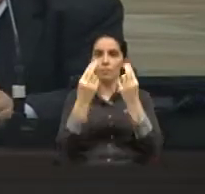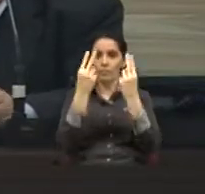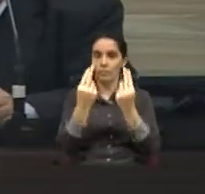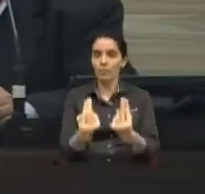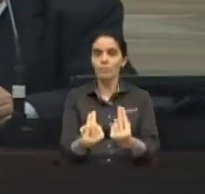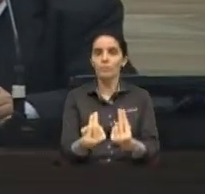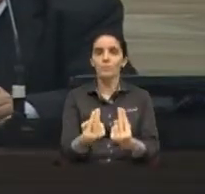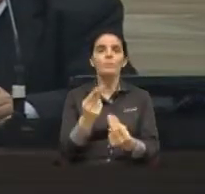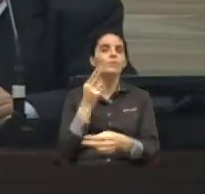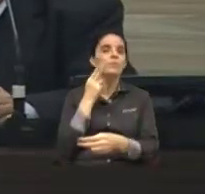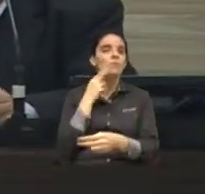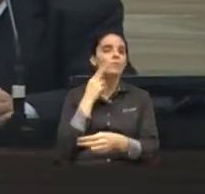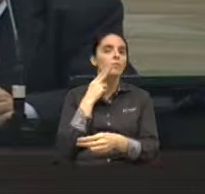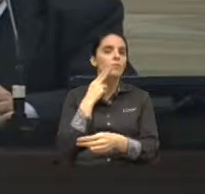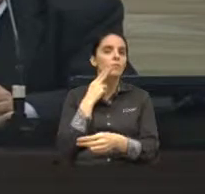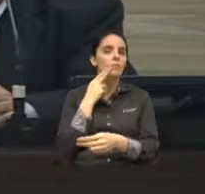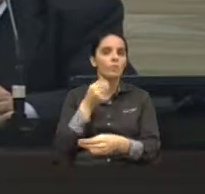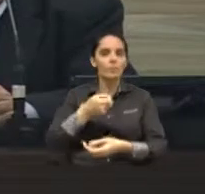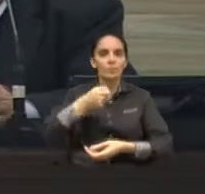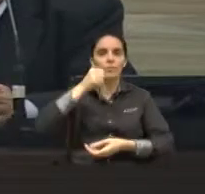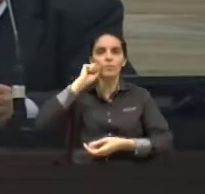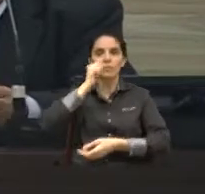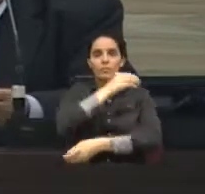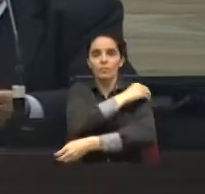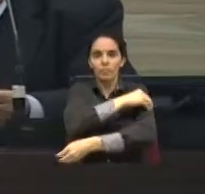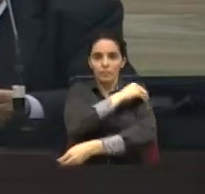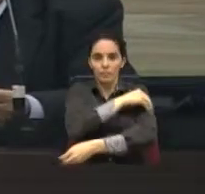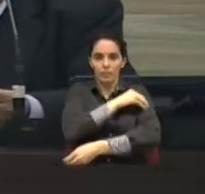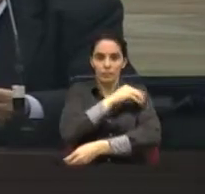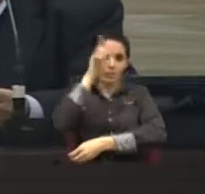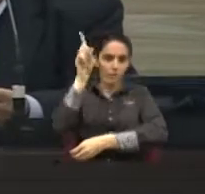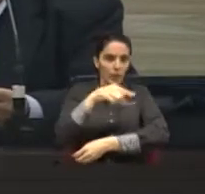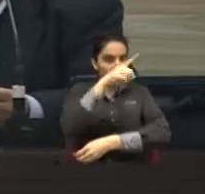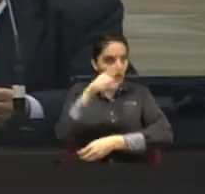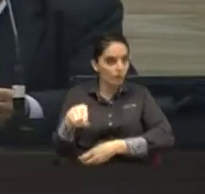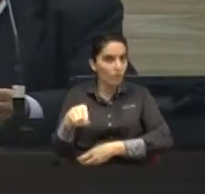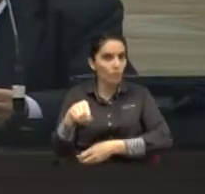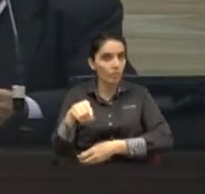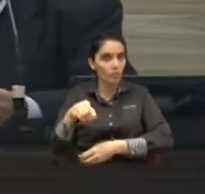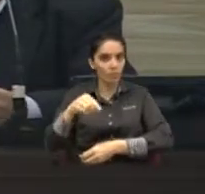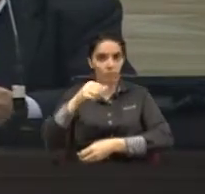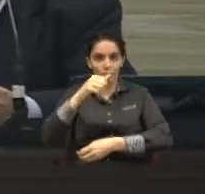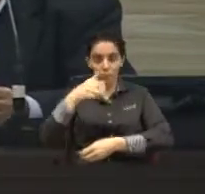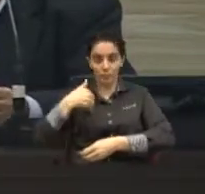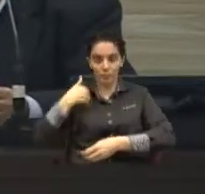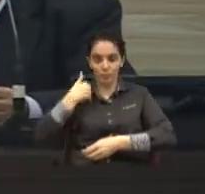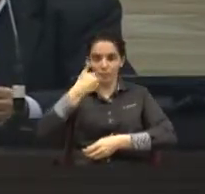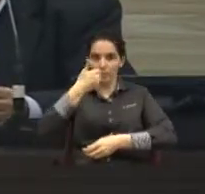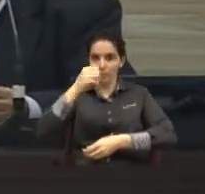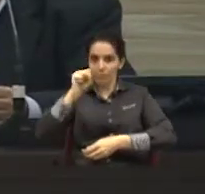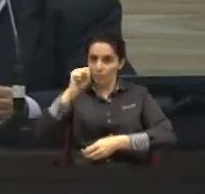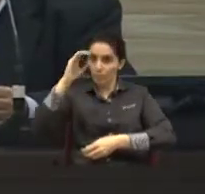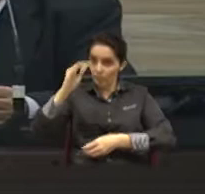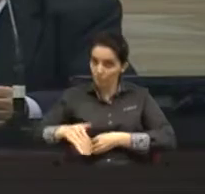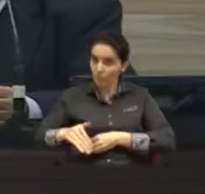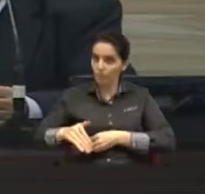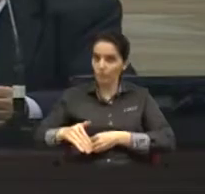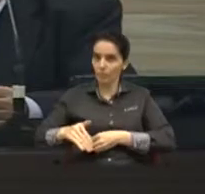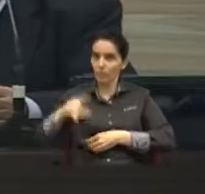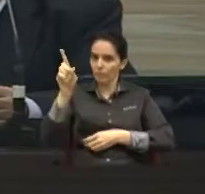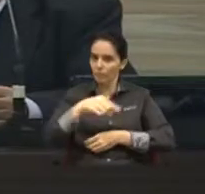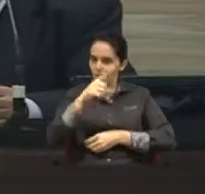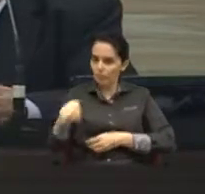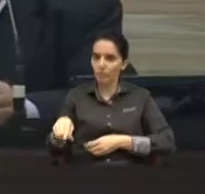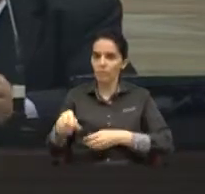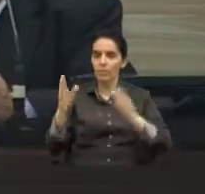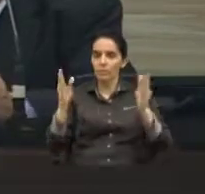que o cigarro e a bebida é proibido aos menores de 18 anos, eu acho que aí agora nós cobrarmos a questão